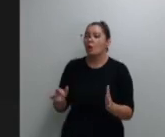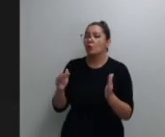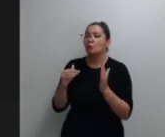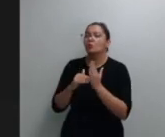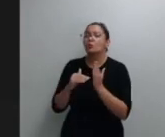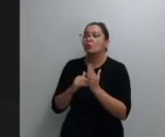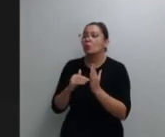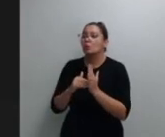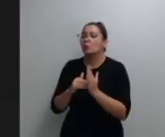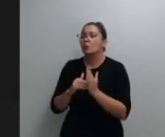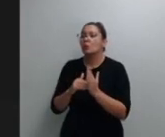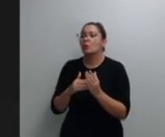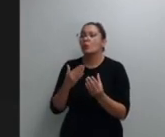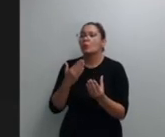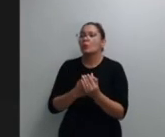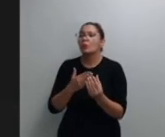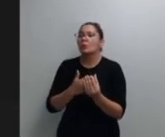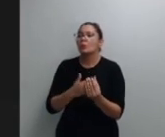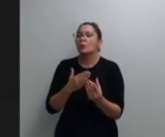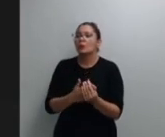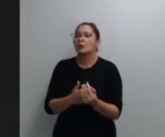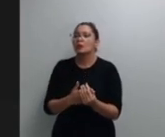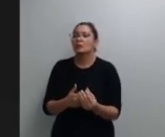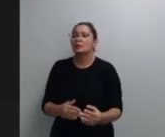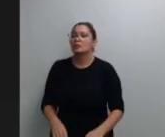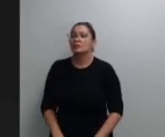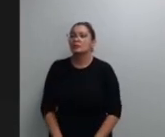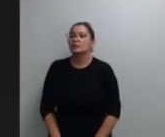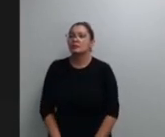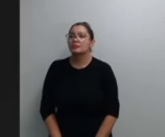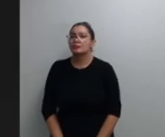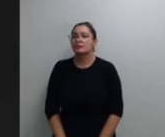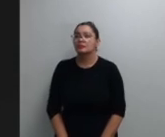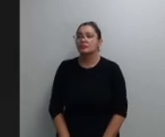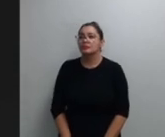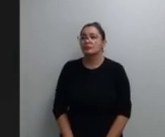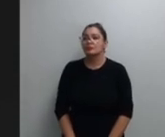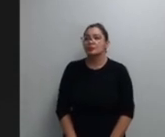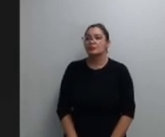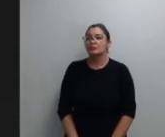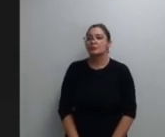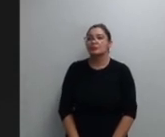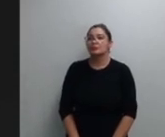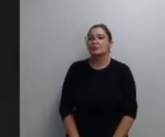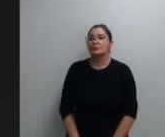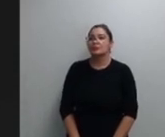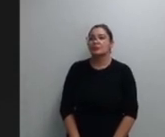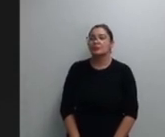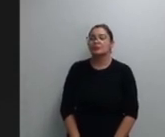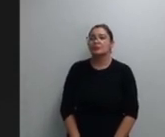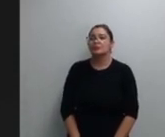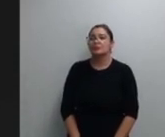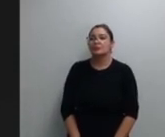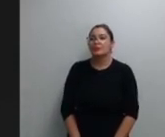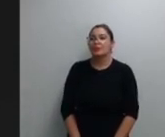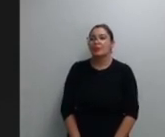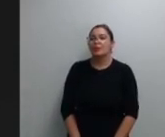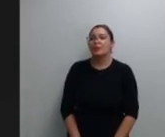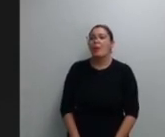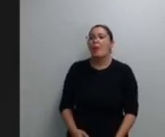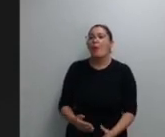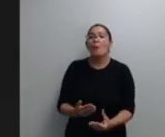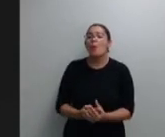ministro Napoleão olha já limpamos de 14 agora só temos 7 olha eu posso ser assistente da presidência posso ser assistente da